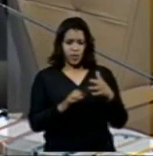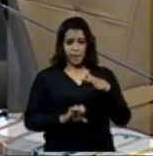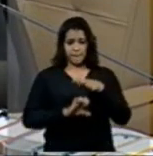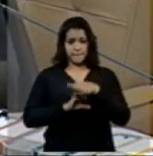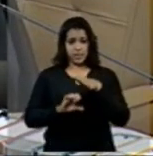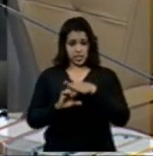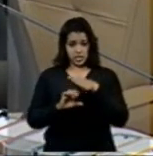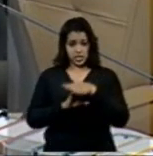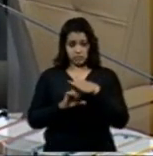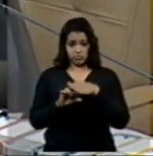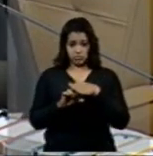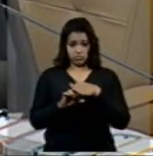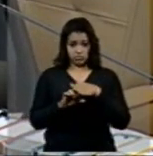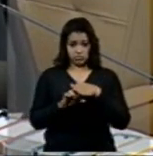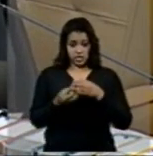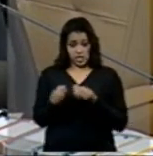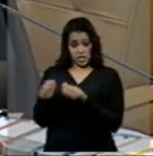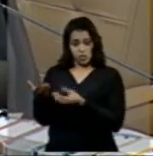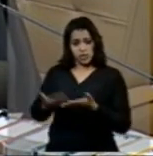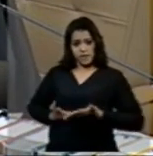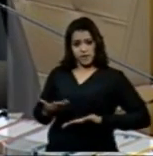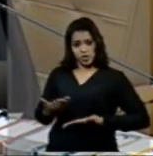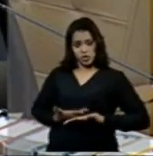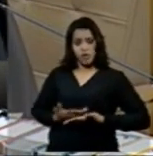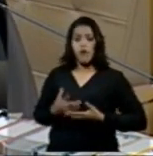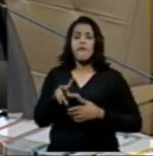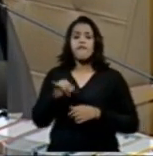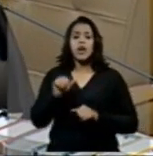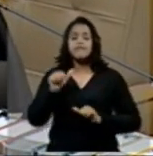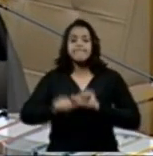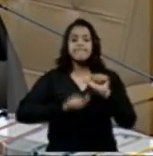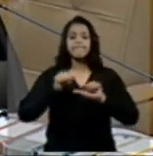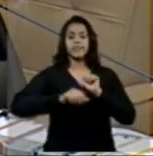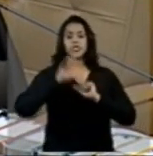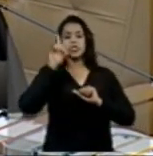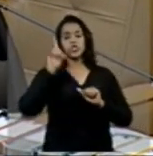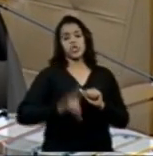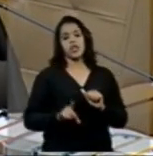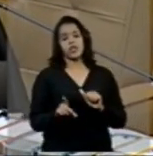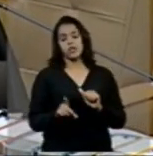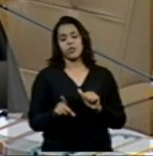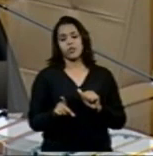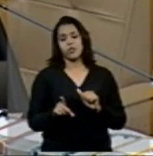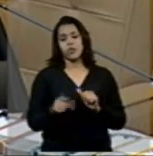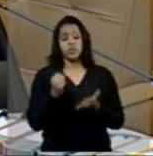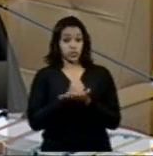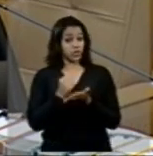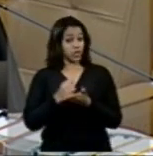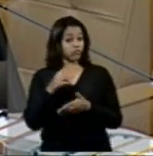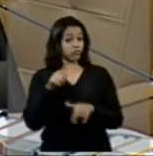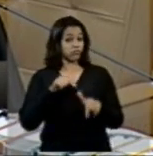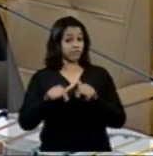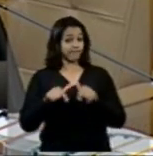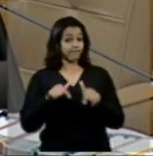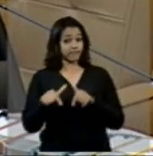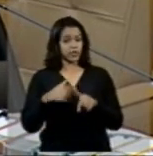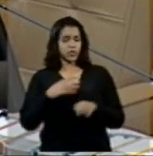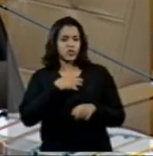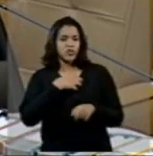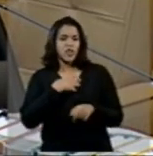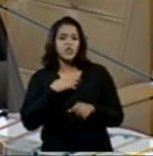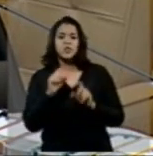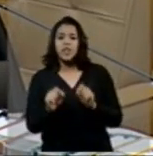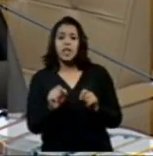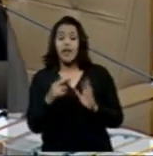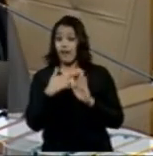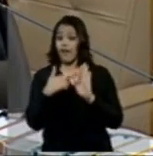empresa prestadora de serviços, ela torna rarefeitos os direitos pertinentes a tais contratos de trabalho, de uma forma que,